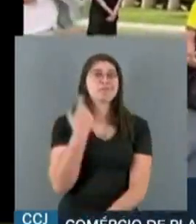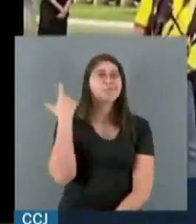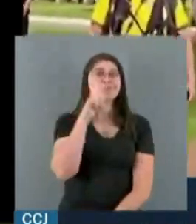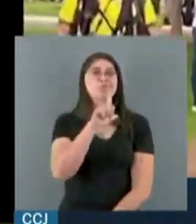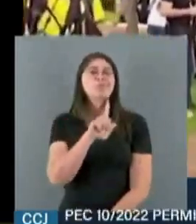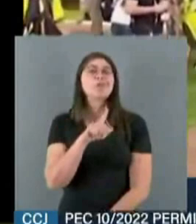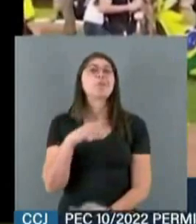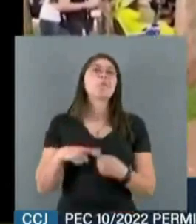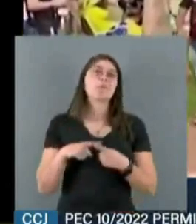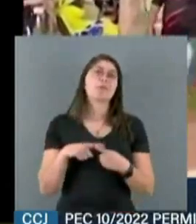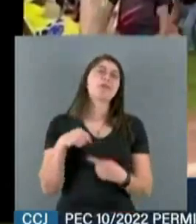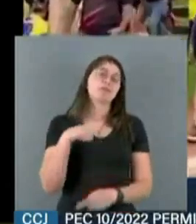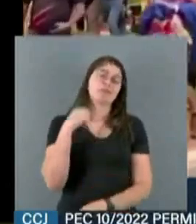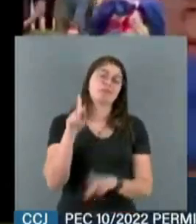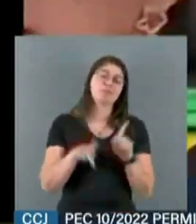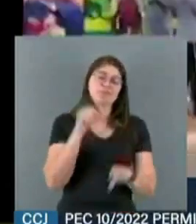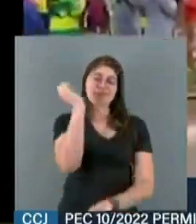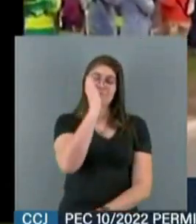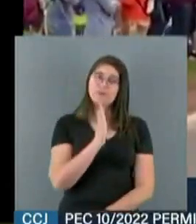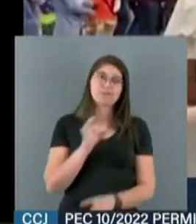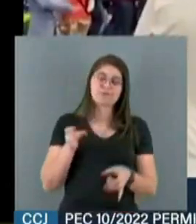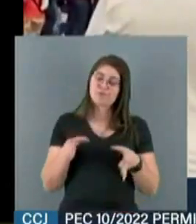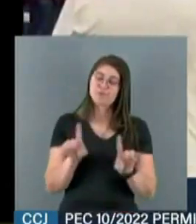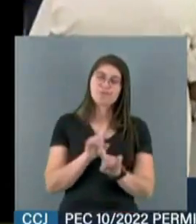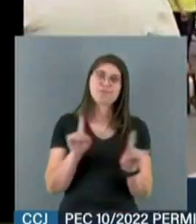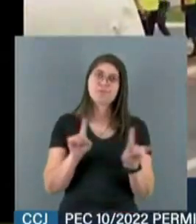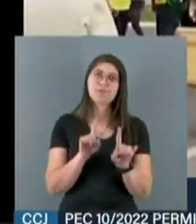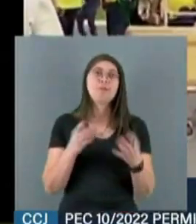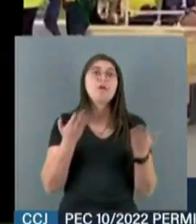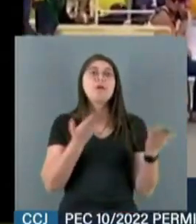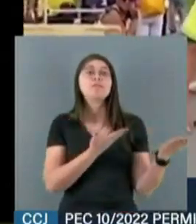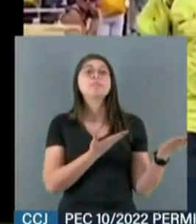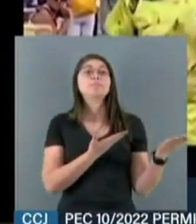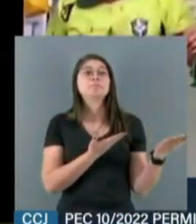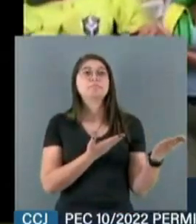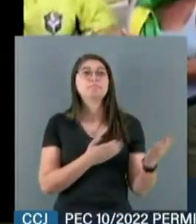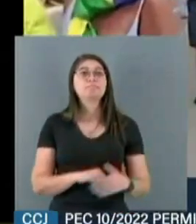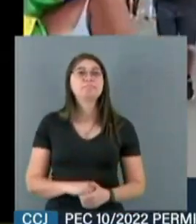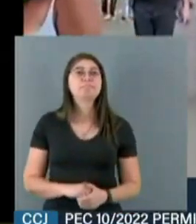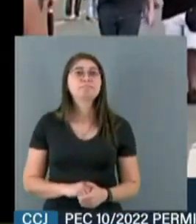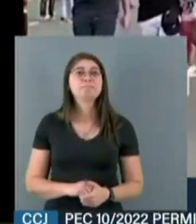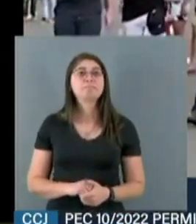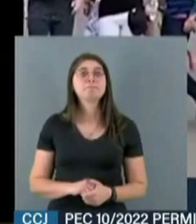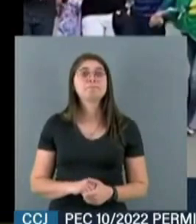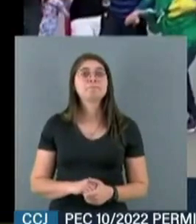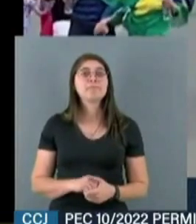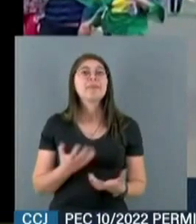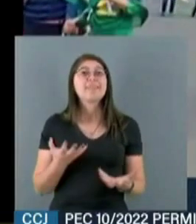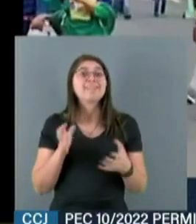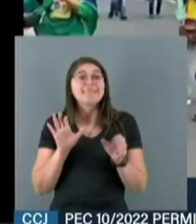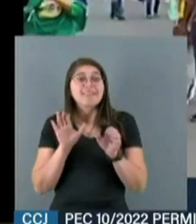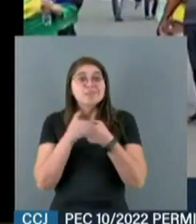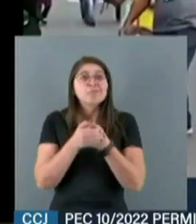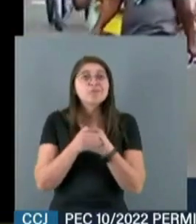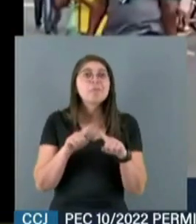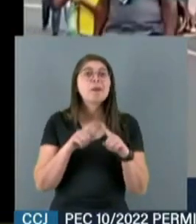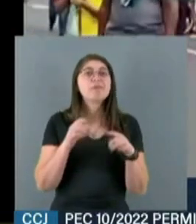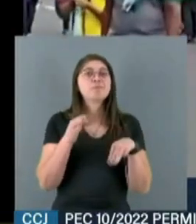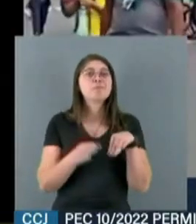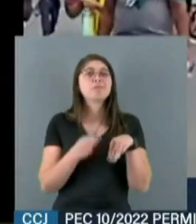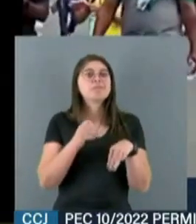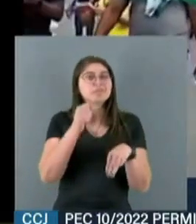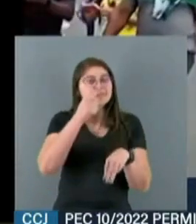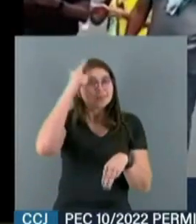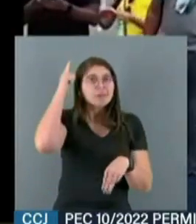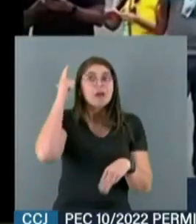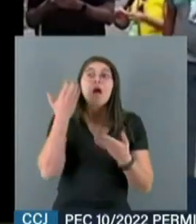brasileiros eu não desistir vamos nunca ser presidente vai vendo o seu presente as imagens que ele quer esconder ministrações de Moraes